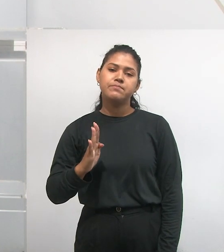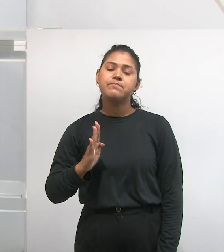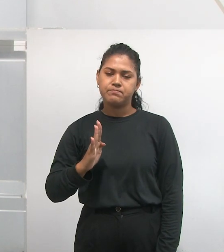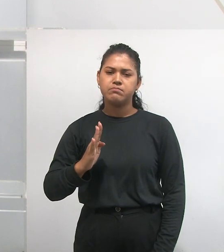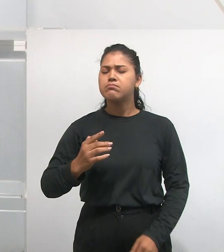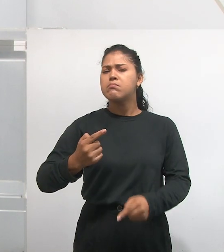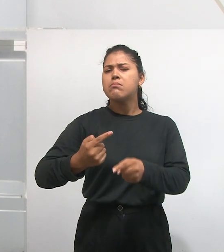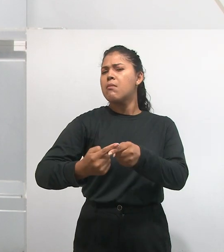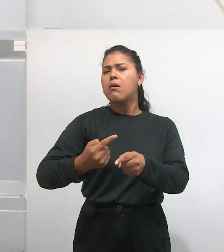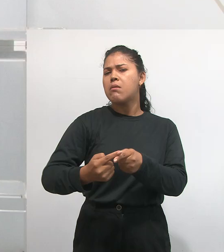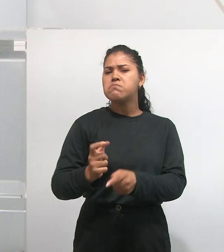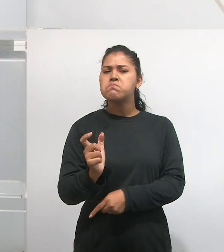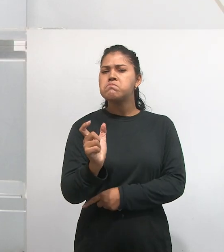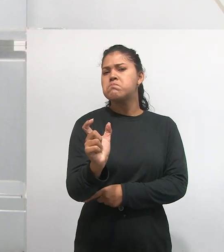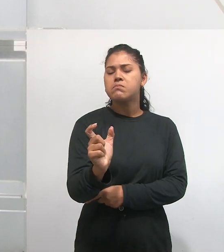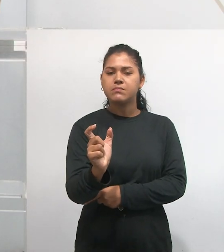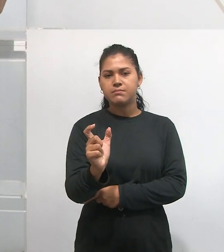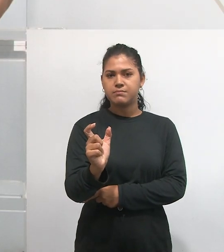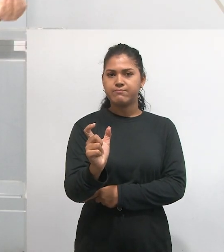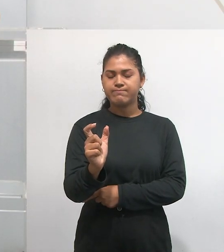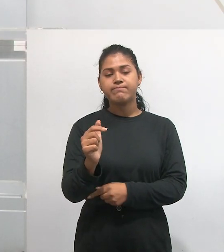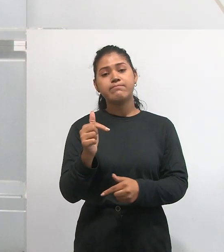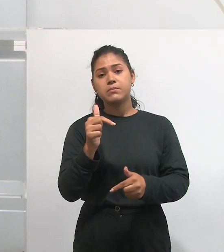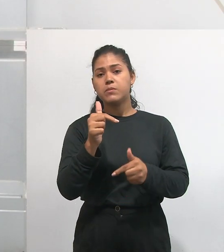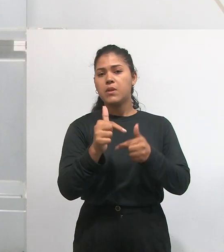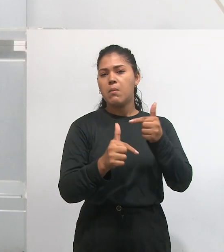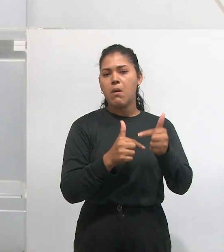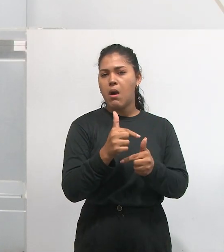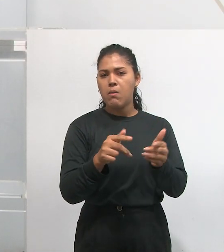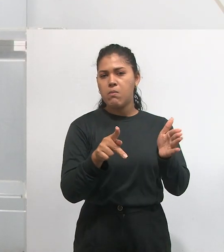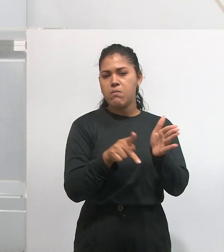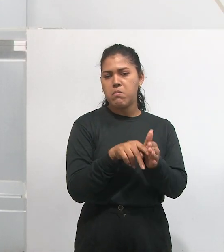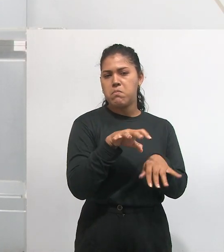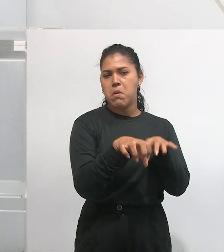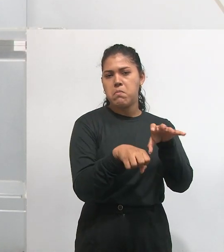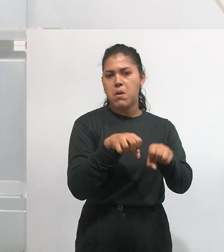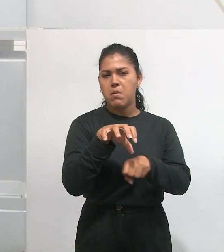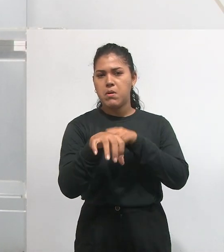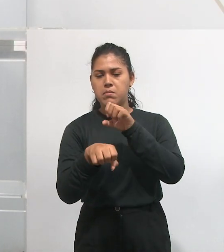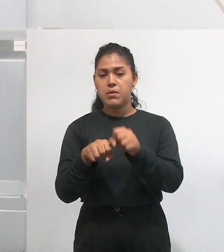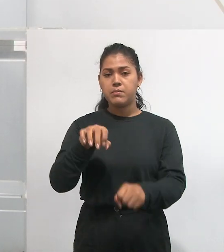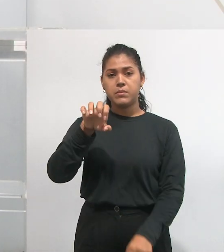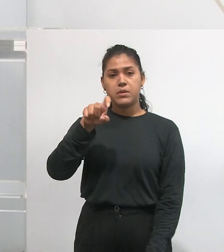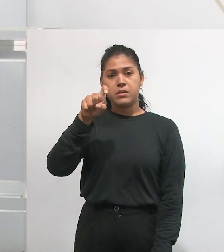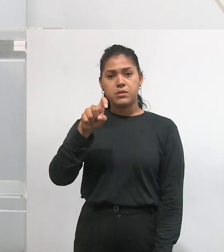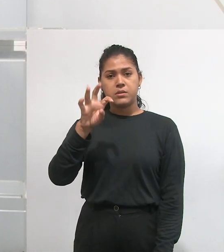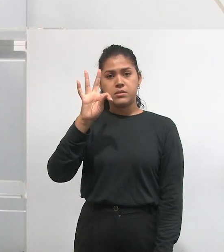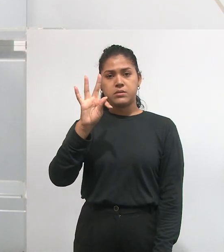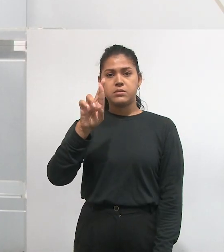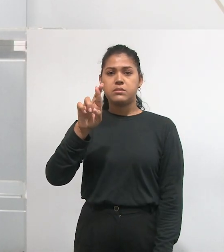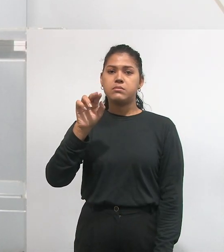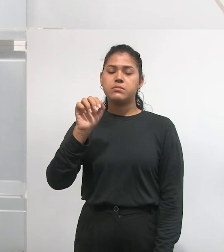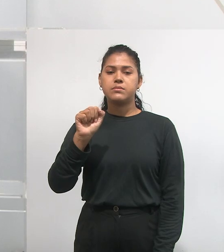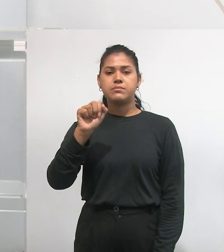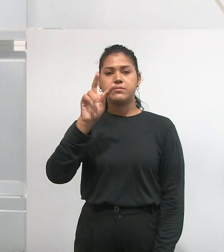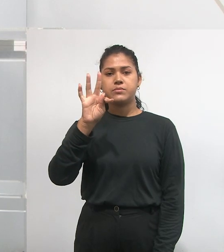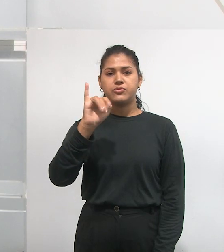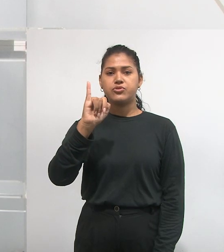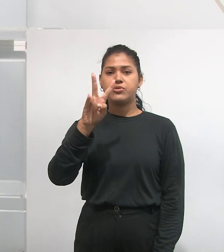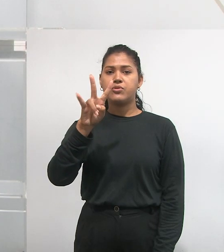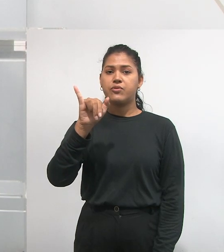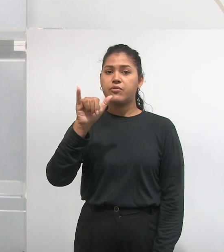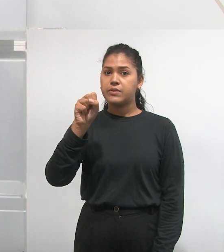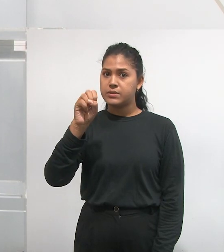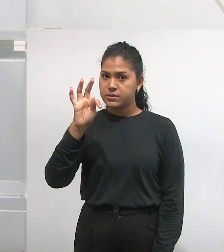Amazônia. Por quê? As atividades extrativistas que muitos de nós sabemos que existem, né, o desmatamento,